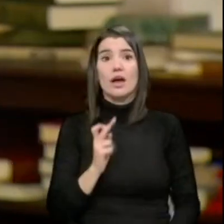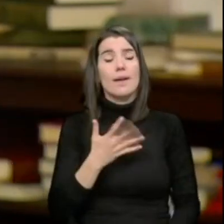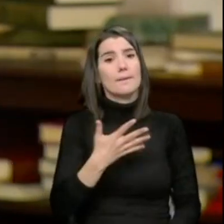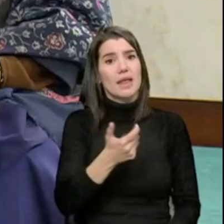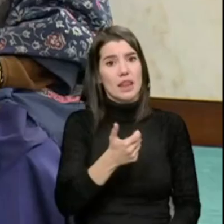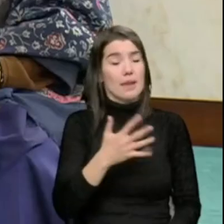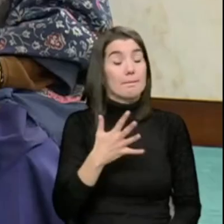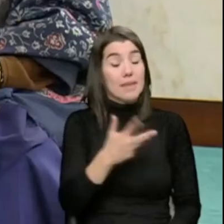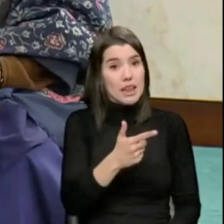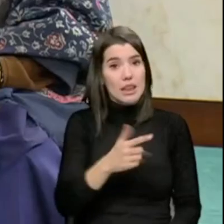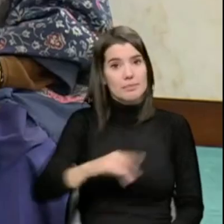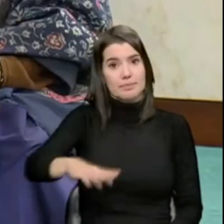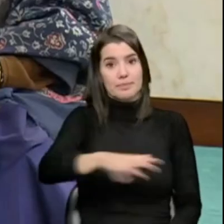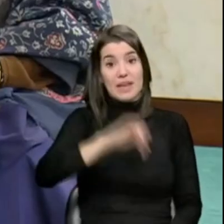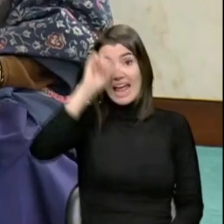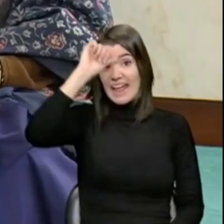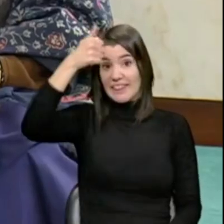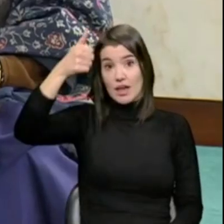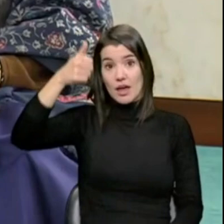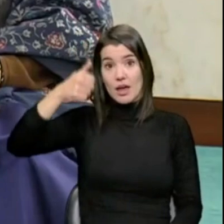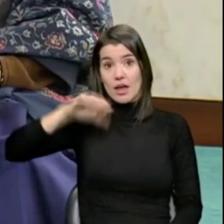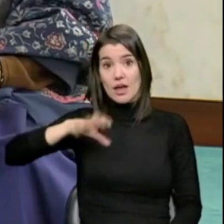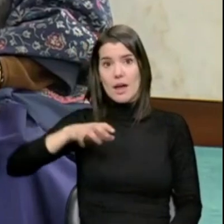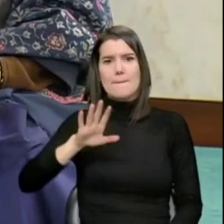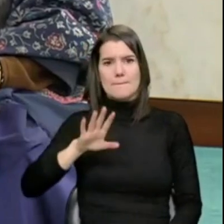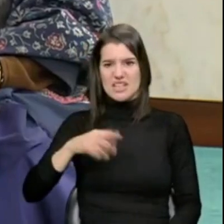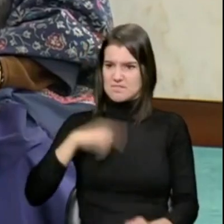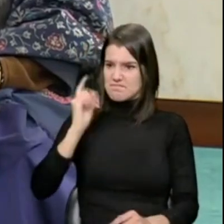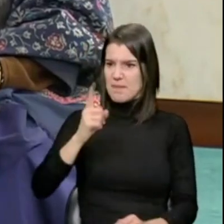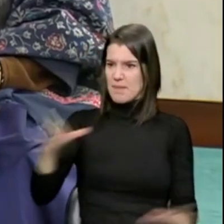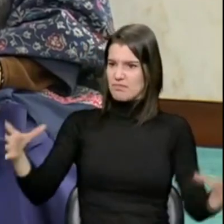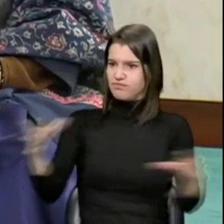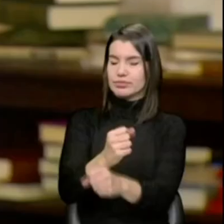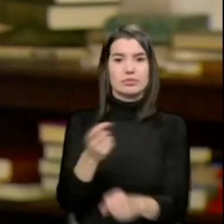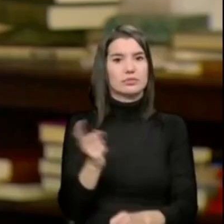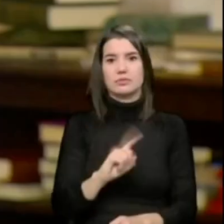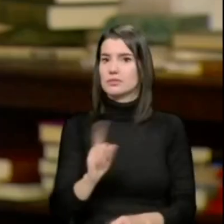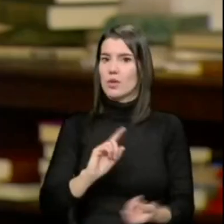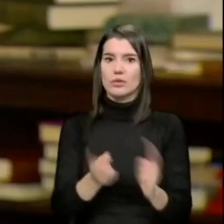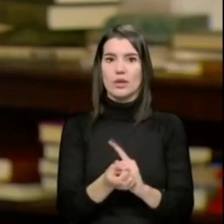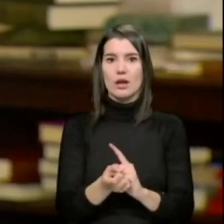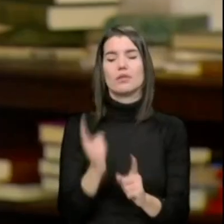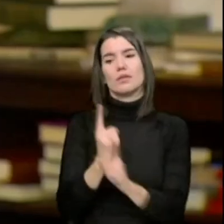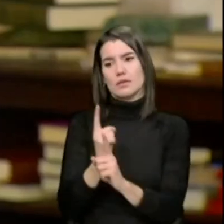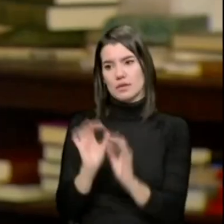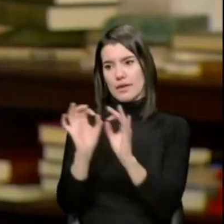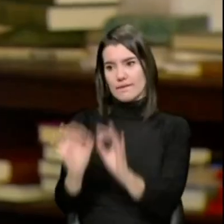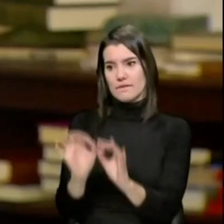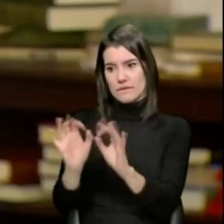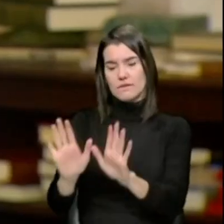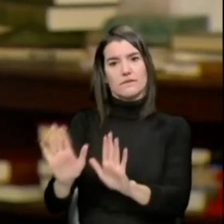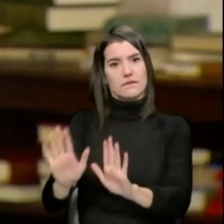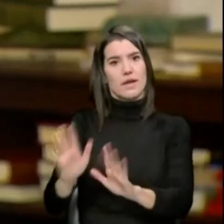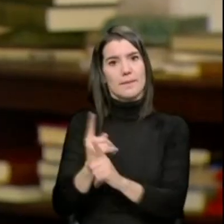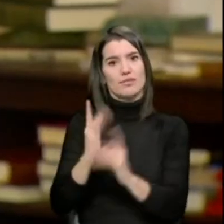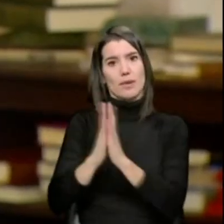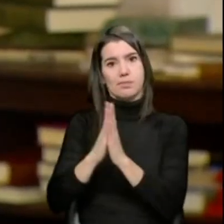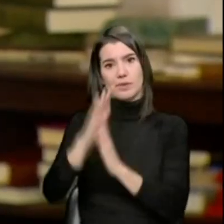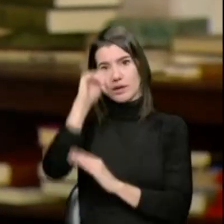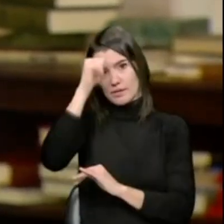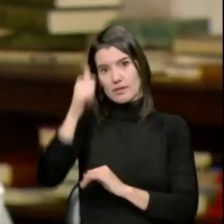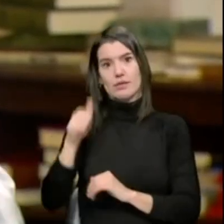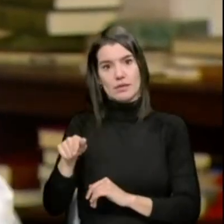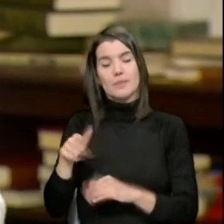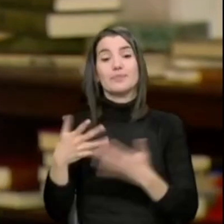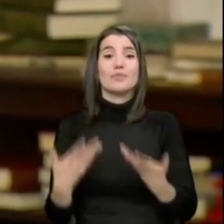na Índia, mas não andaram ali a acabar com o hinduísmo. Pelo contrário, mantiveram efetivamente o hinduísmo. Temos casos,